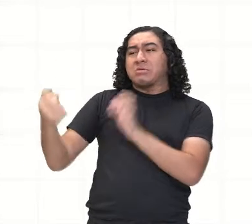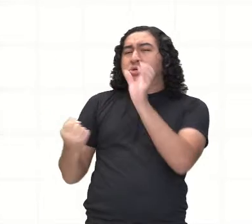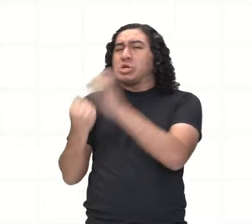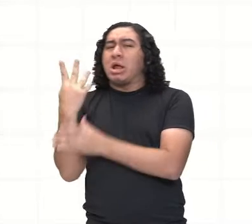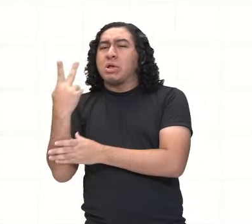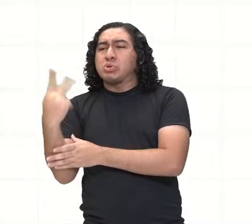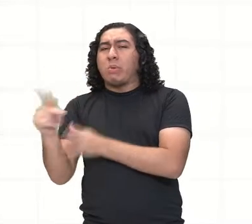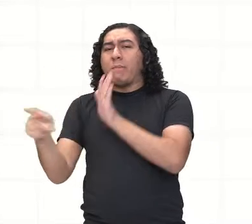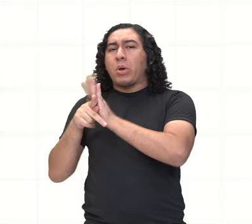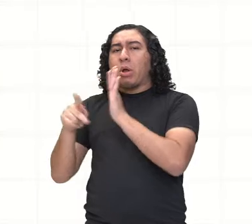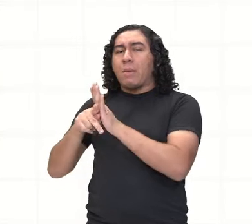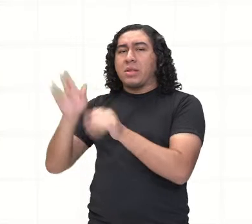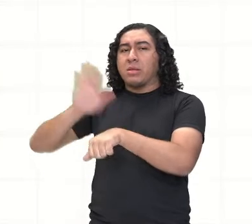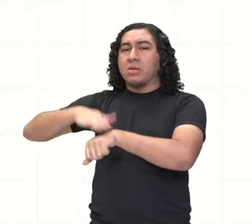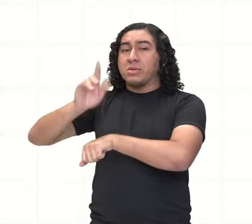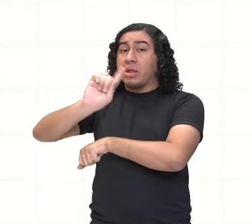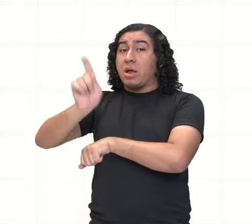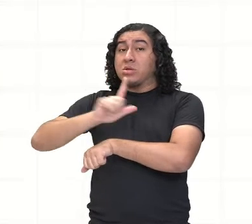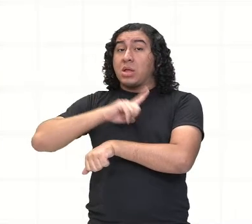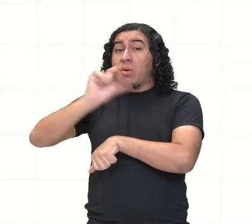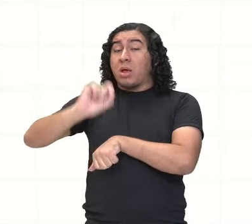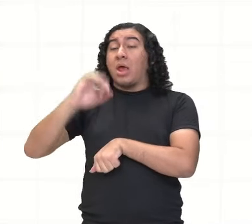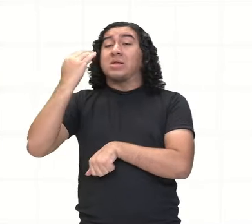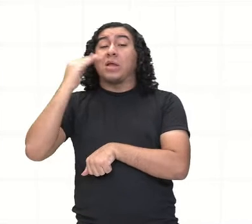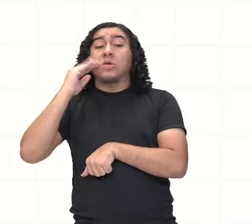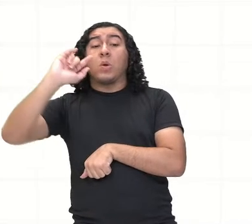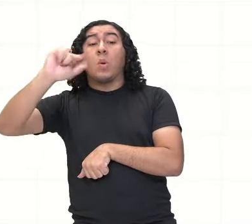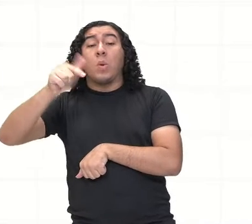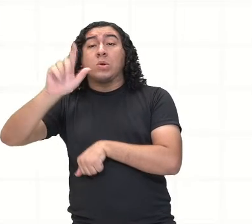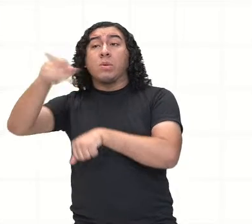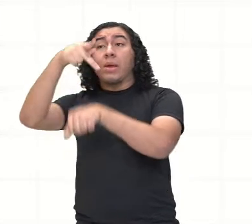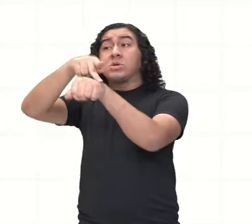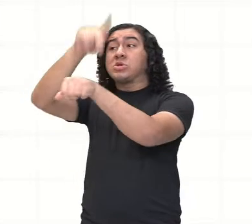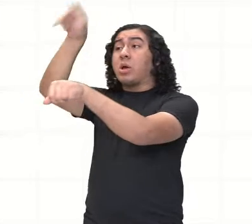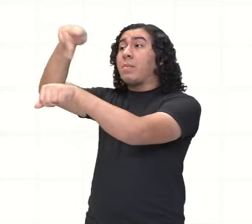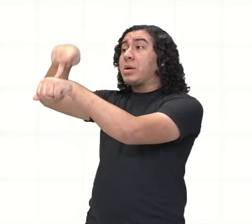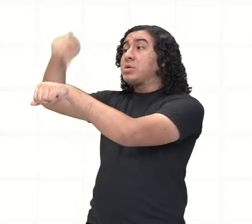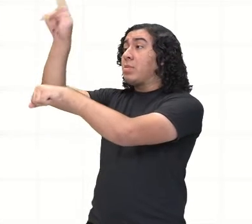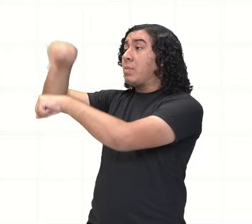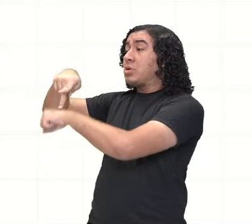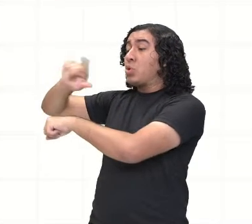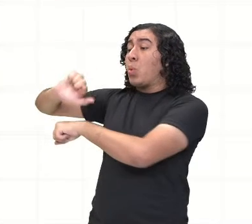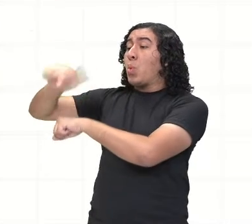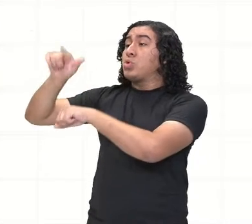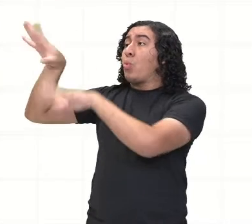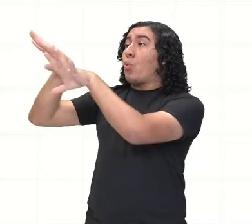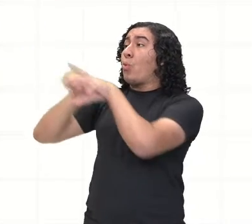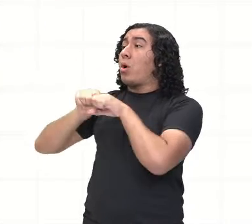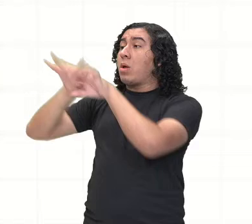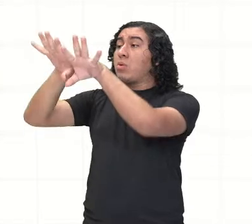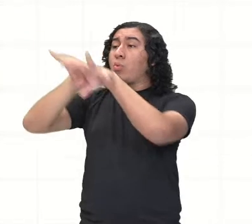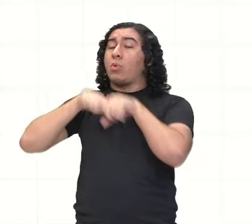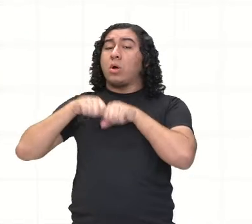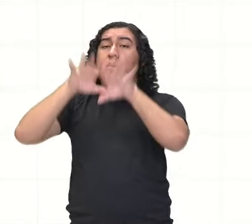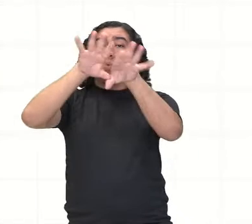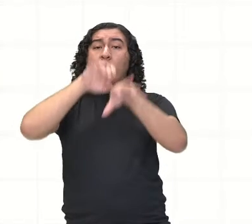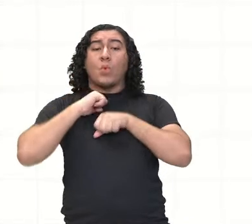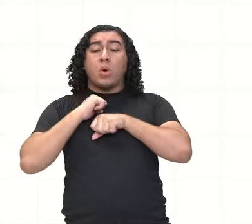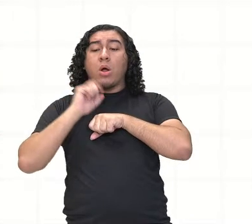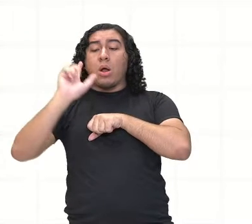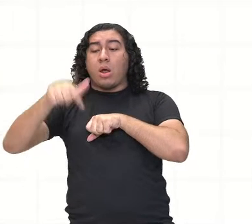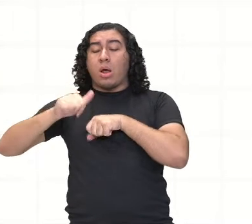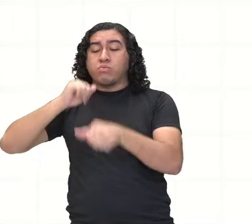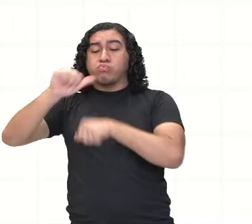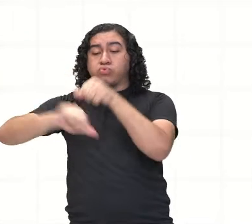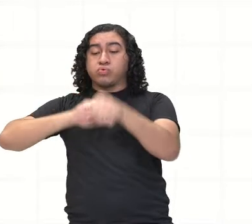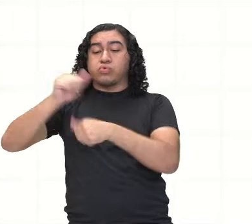eles vão assimilar, eles vão acabar pegando essa tecnologia de outros povos, de outras sociedades e vão